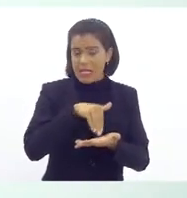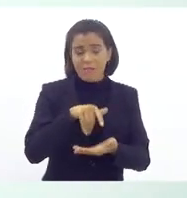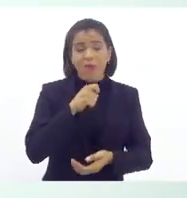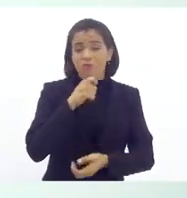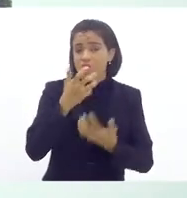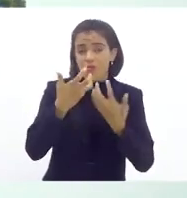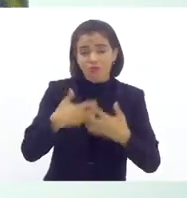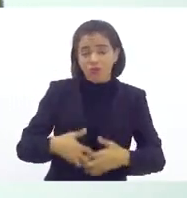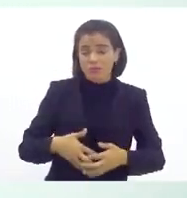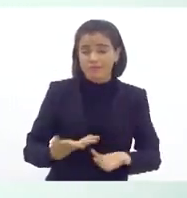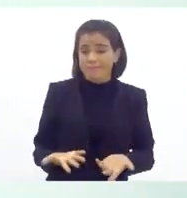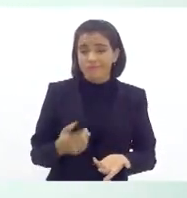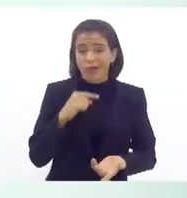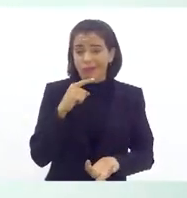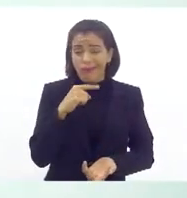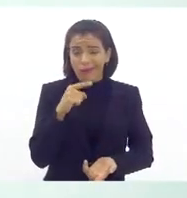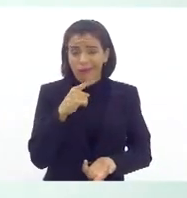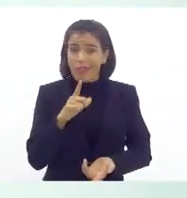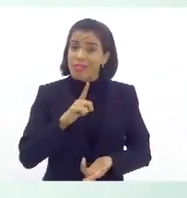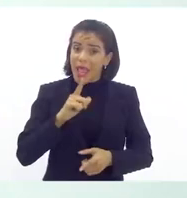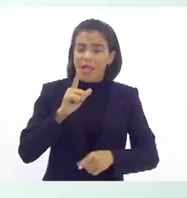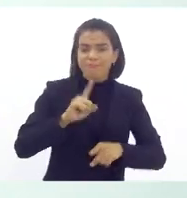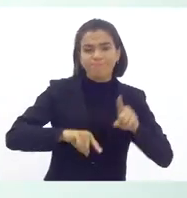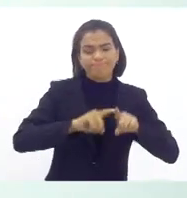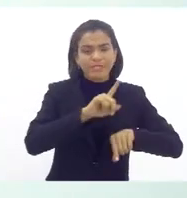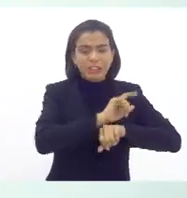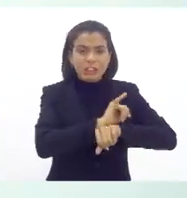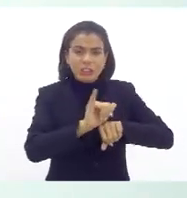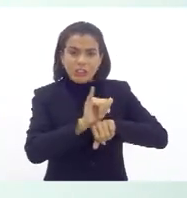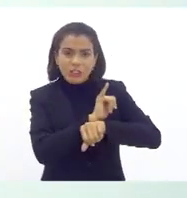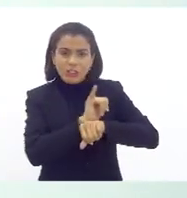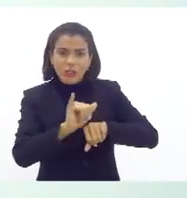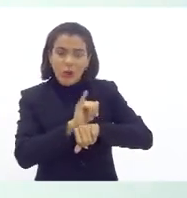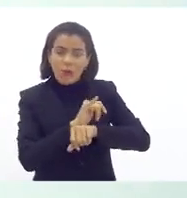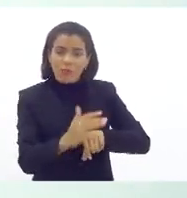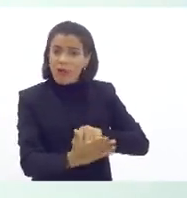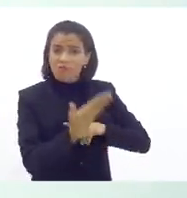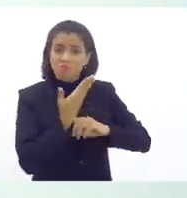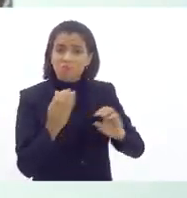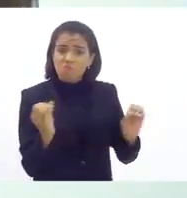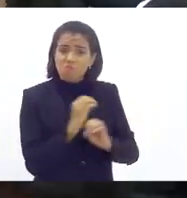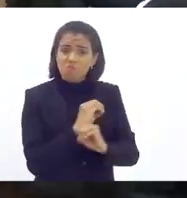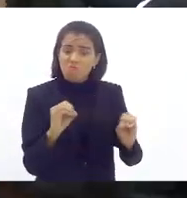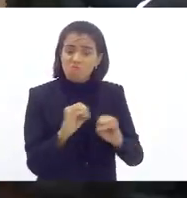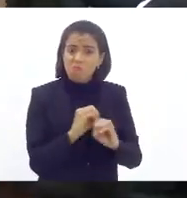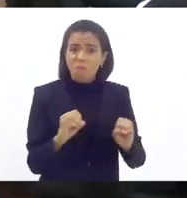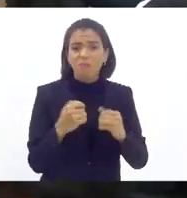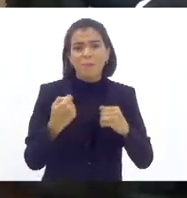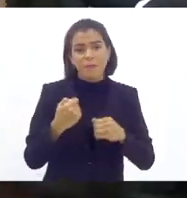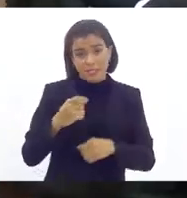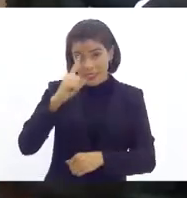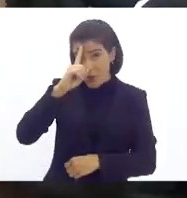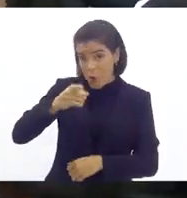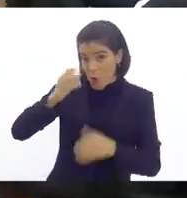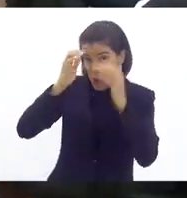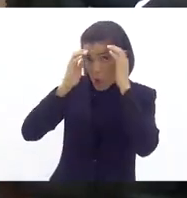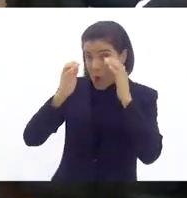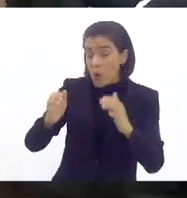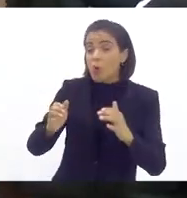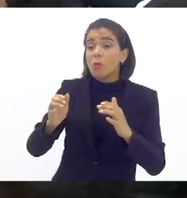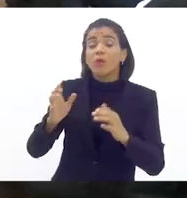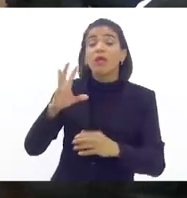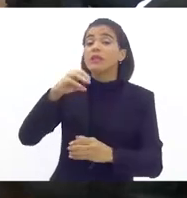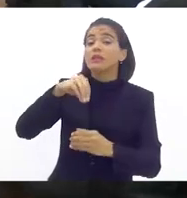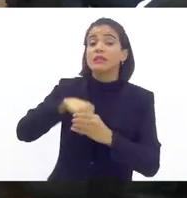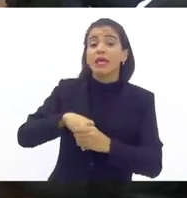verdade. Então não adianta nós termos instrumentos que não são favoráveis. Então nós precisamos que o cumpra-se seja feito